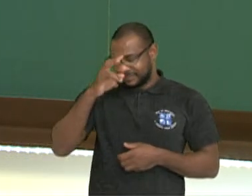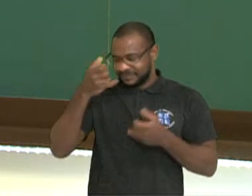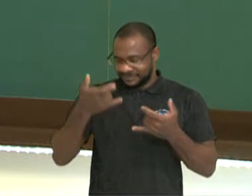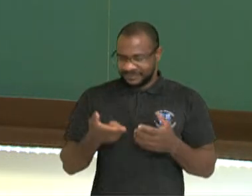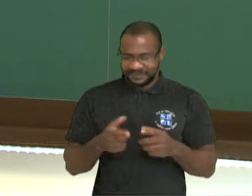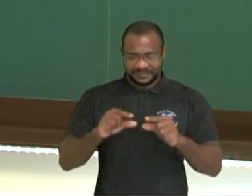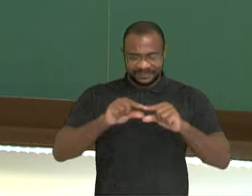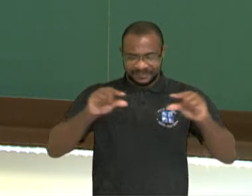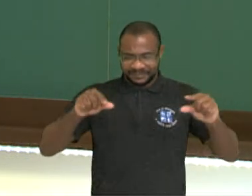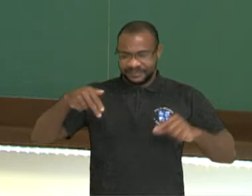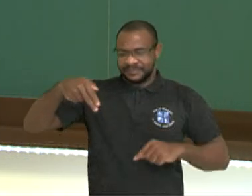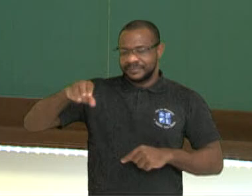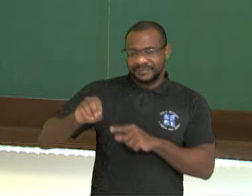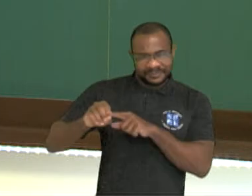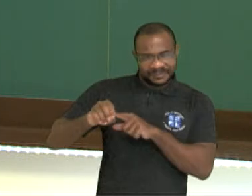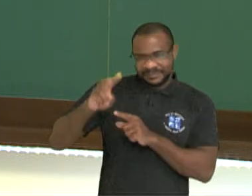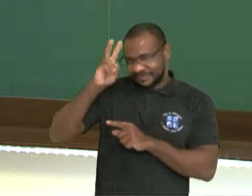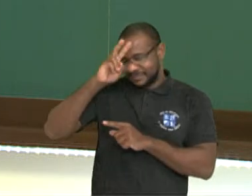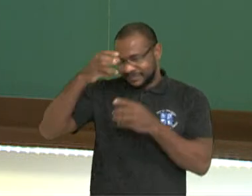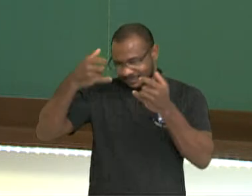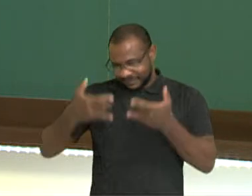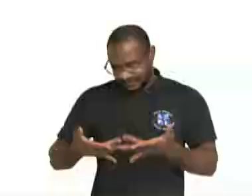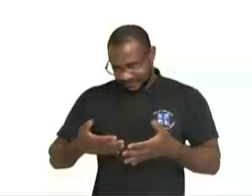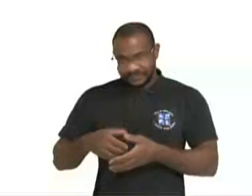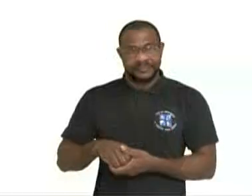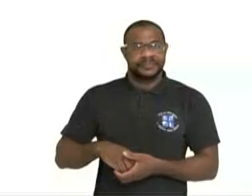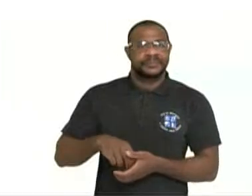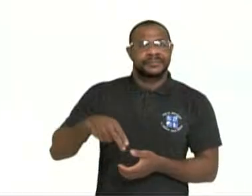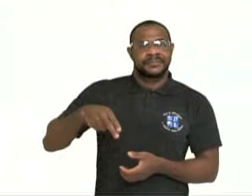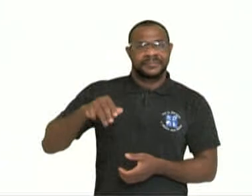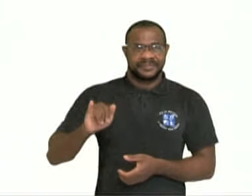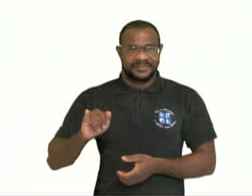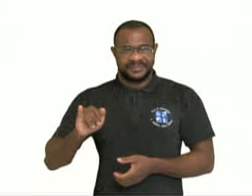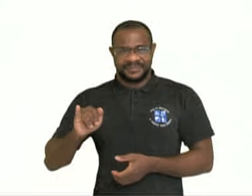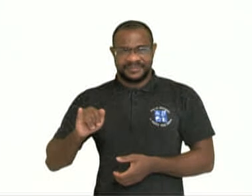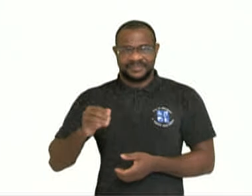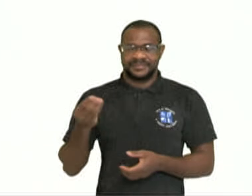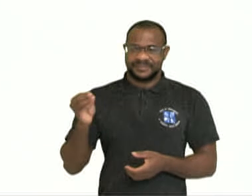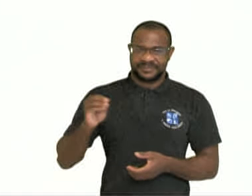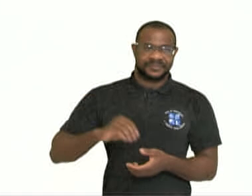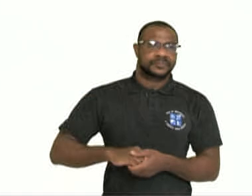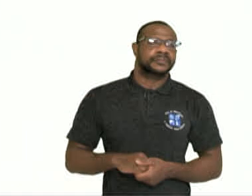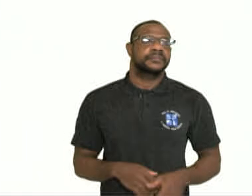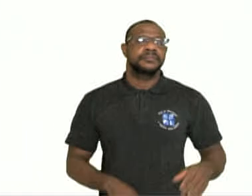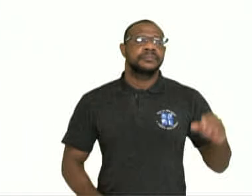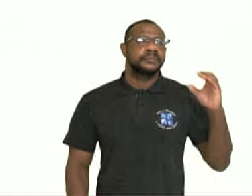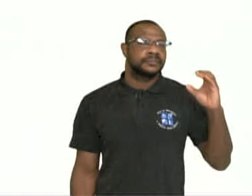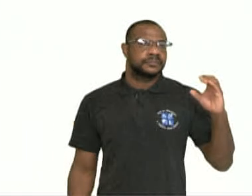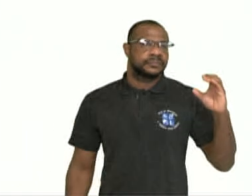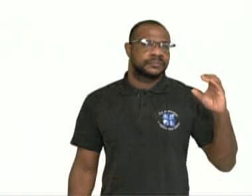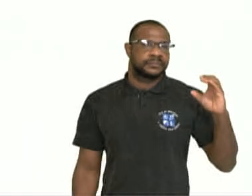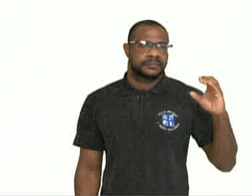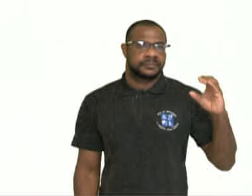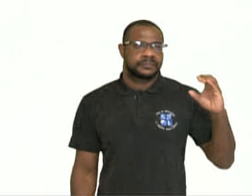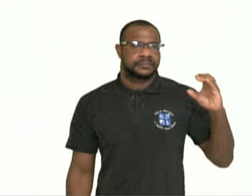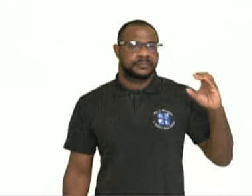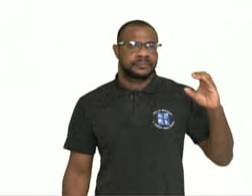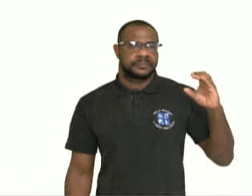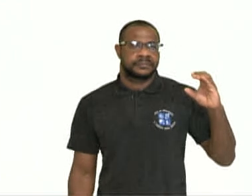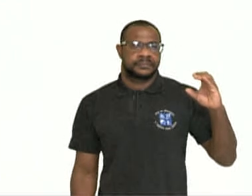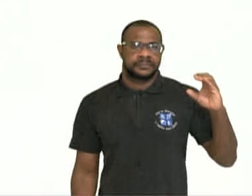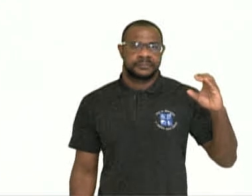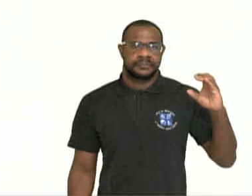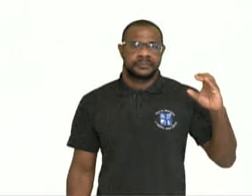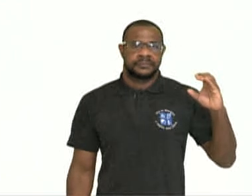frase negativa? Ni menosprecies las buenas ideas que se te ocurren.